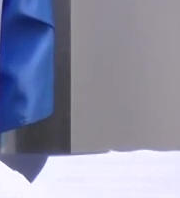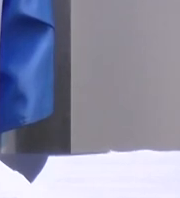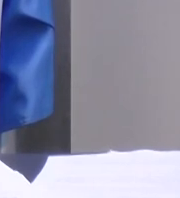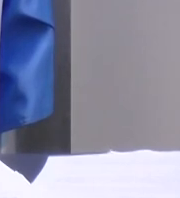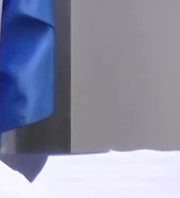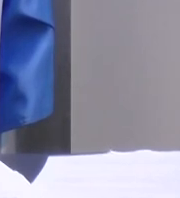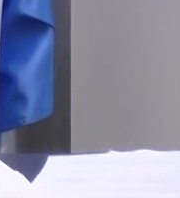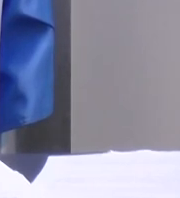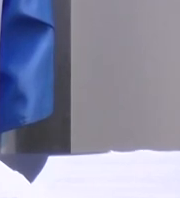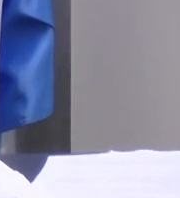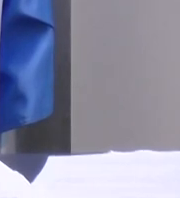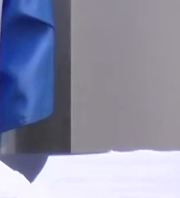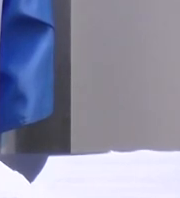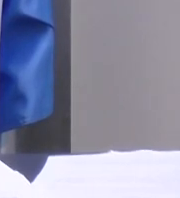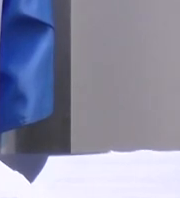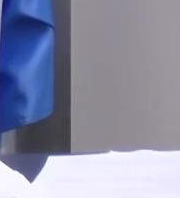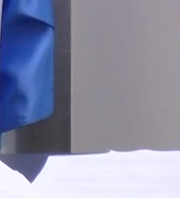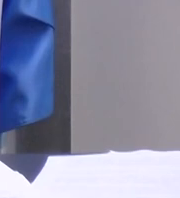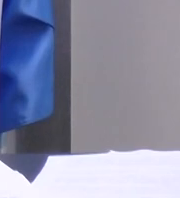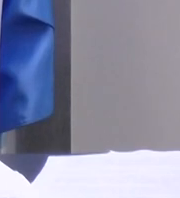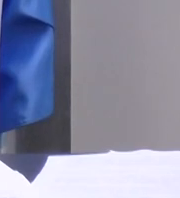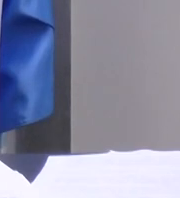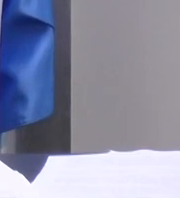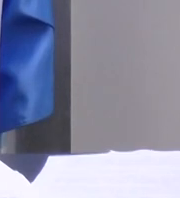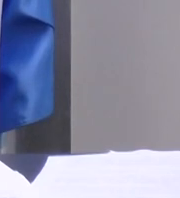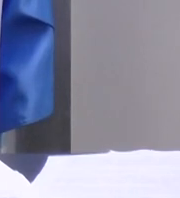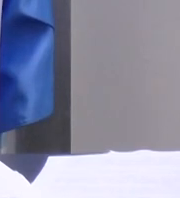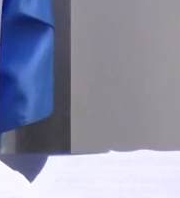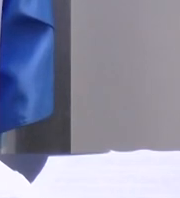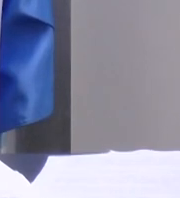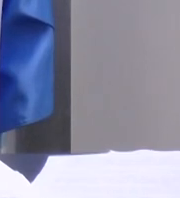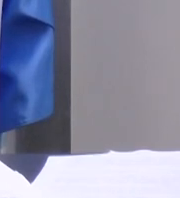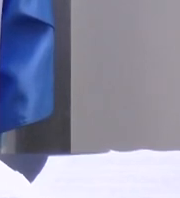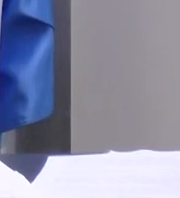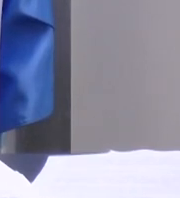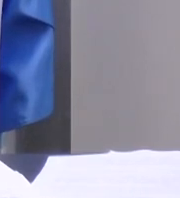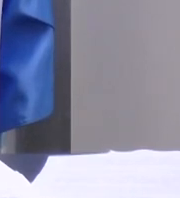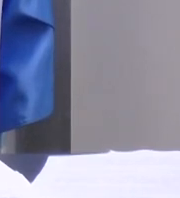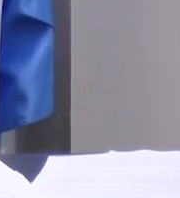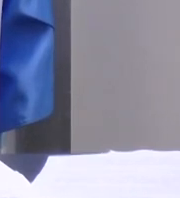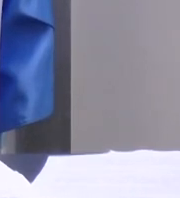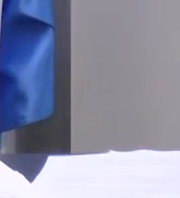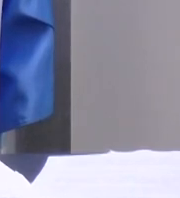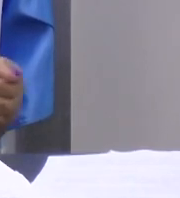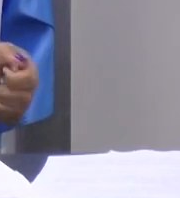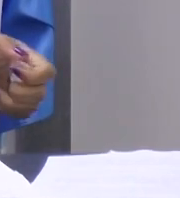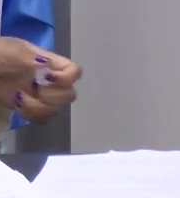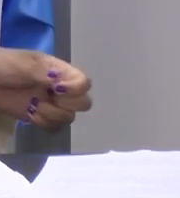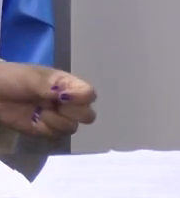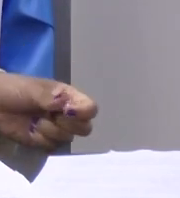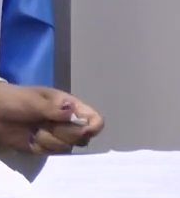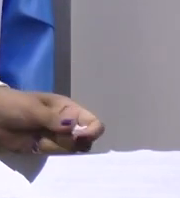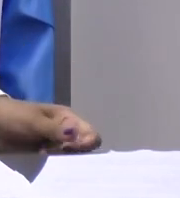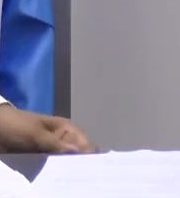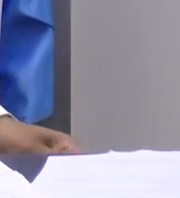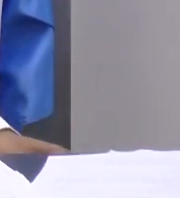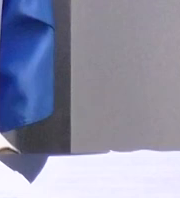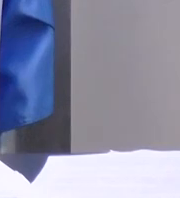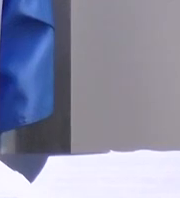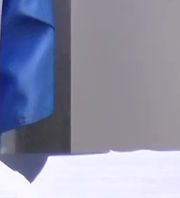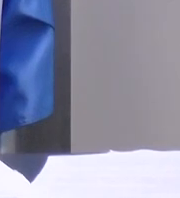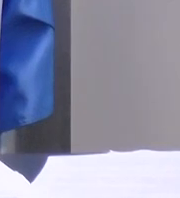acabar amanhã, mas seguiremos comprometidos com aqueles e aquelas que sofrem, que, com o próprio